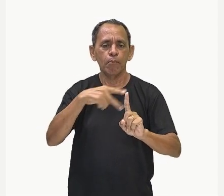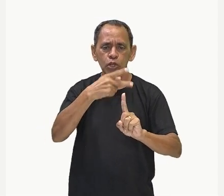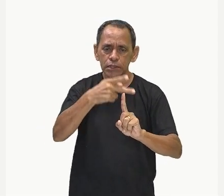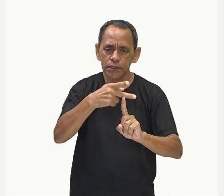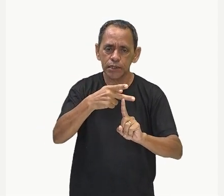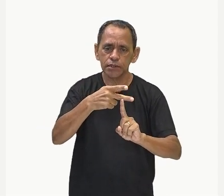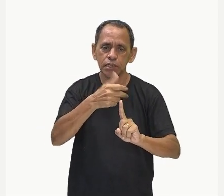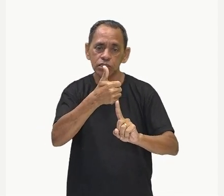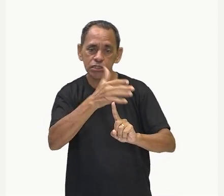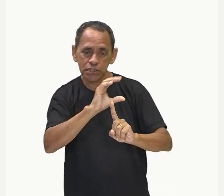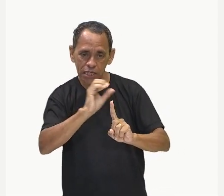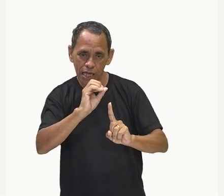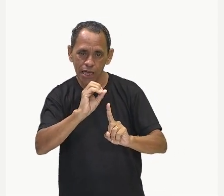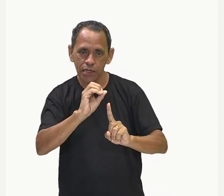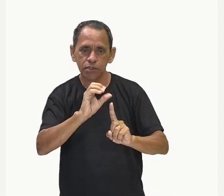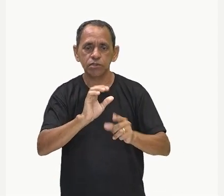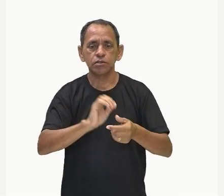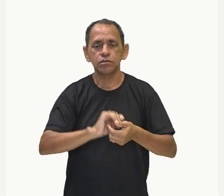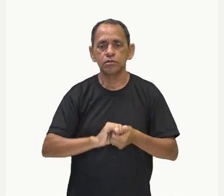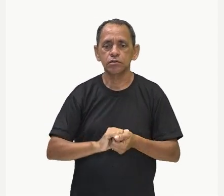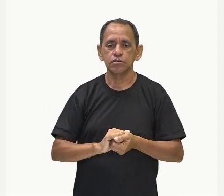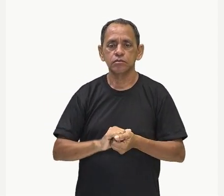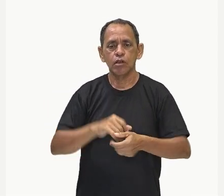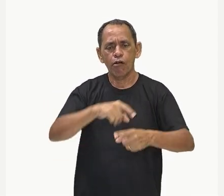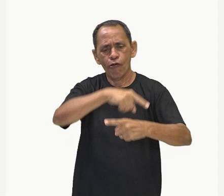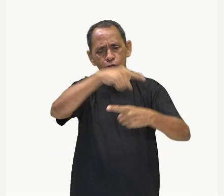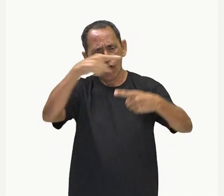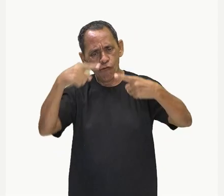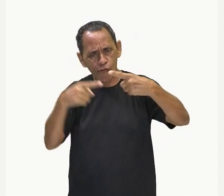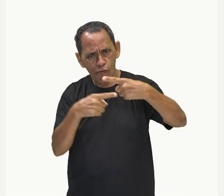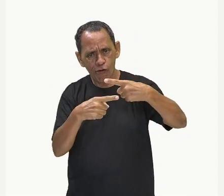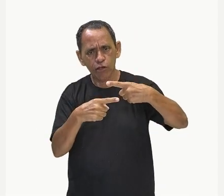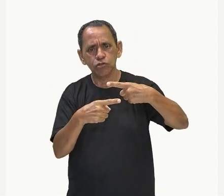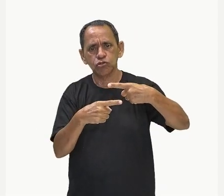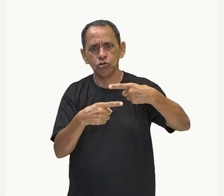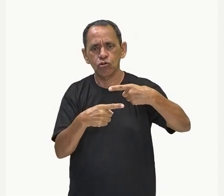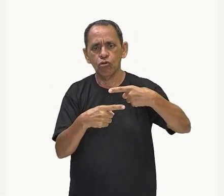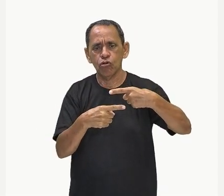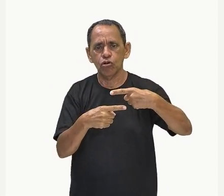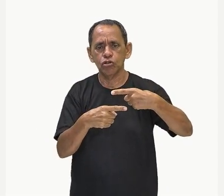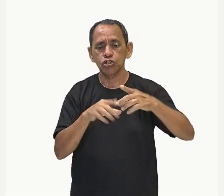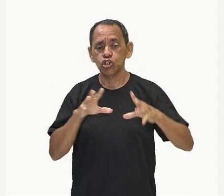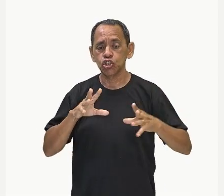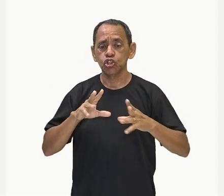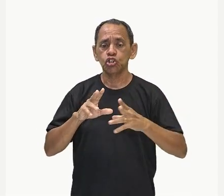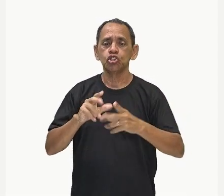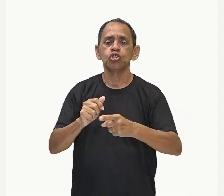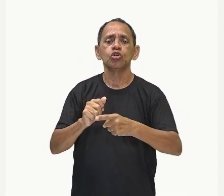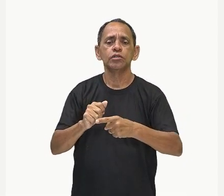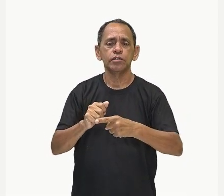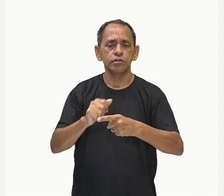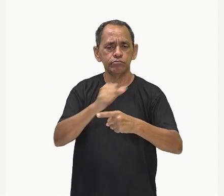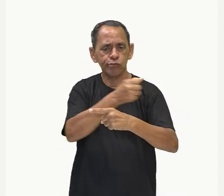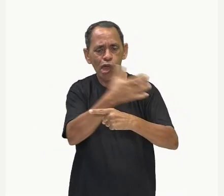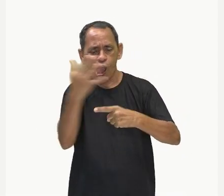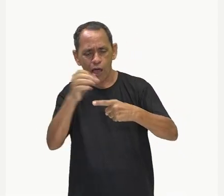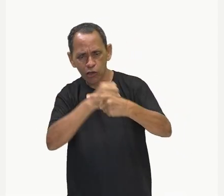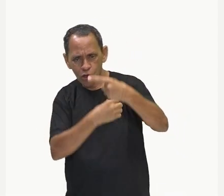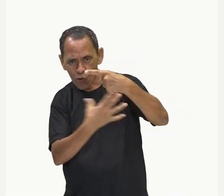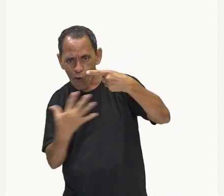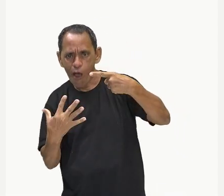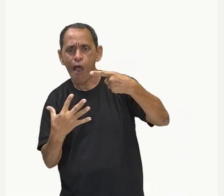Denominam-se frações decimais todas as frações que apresentam potências